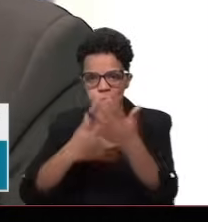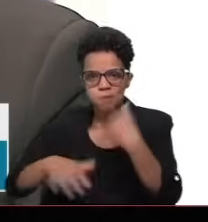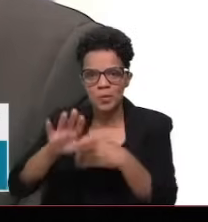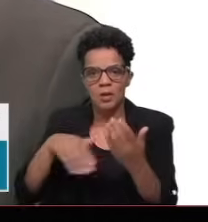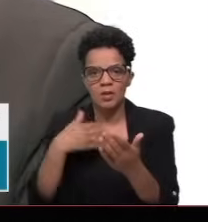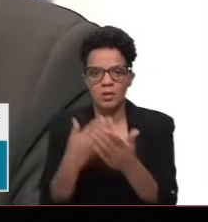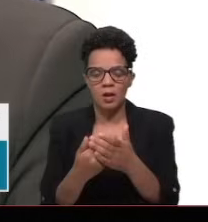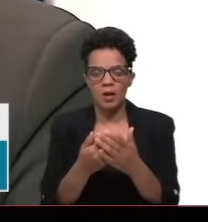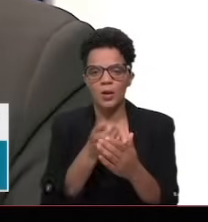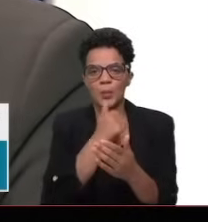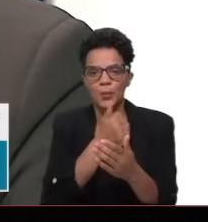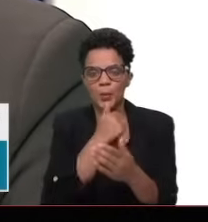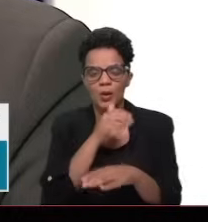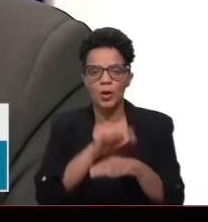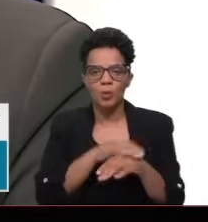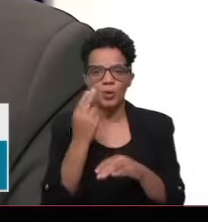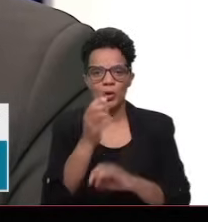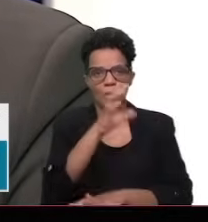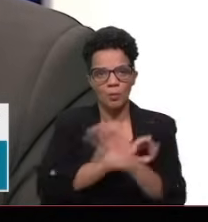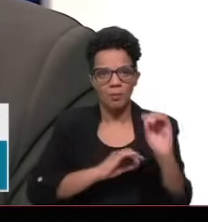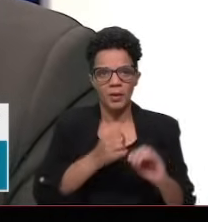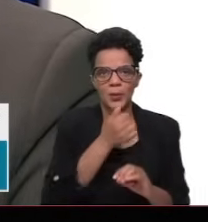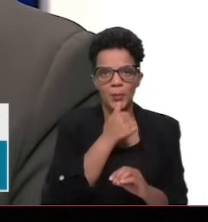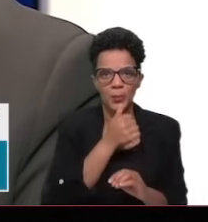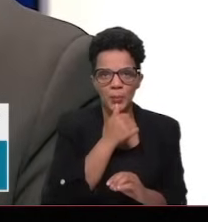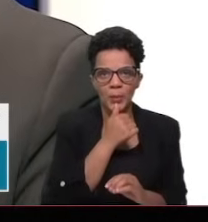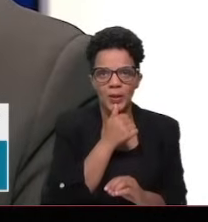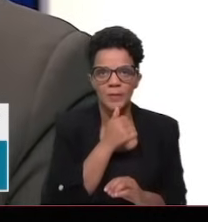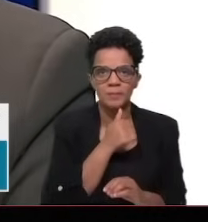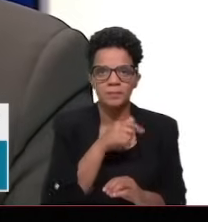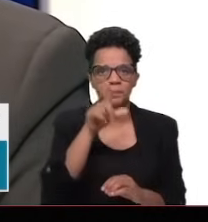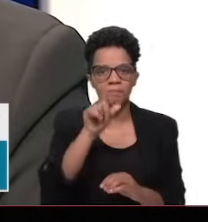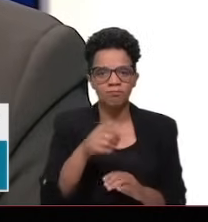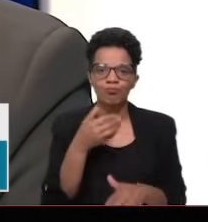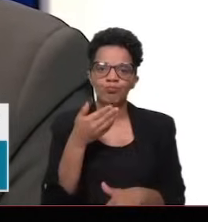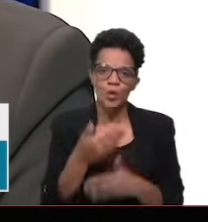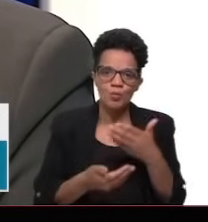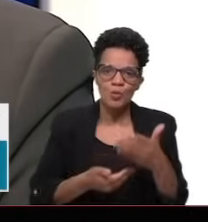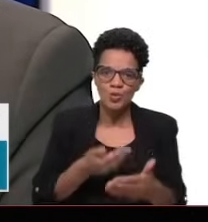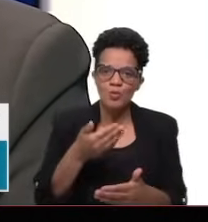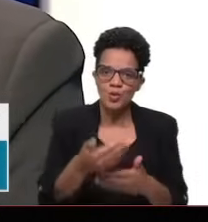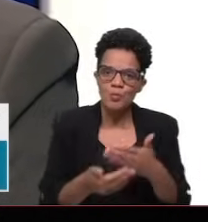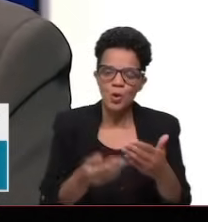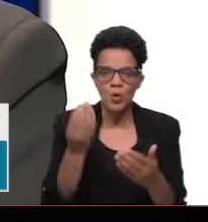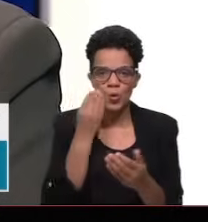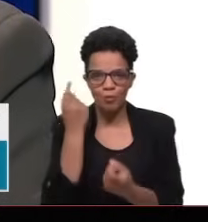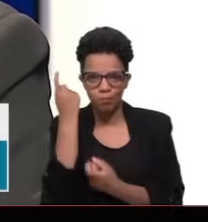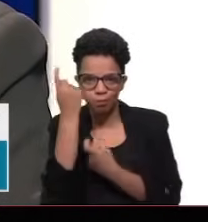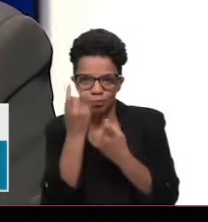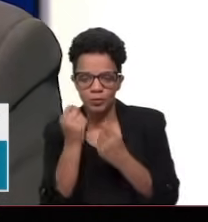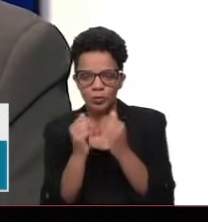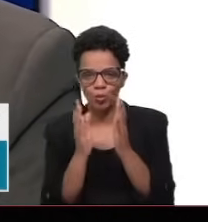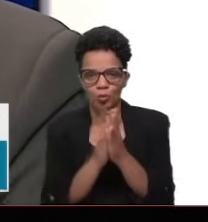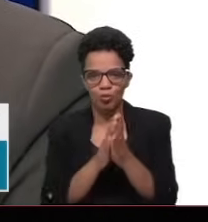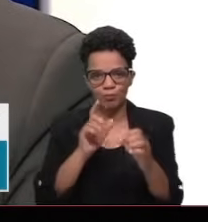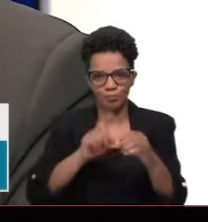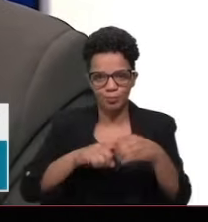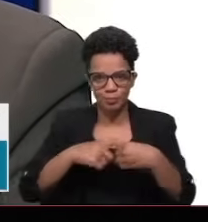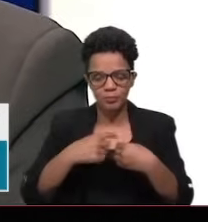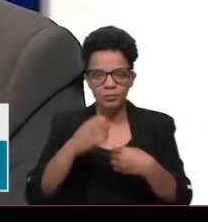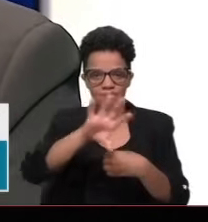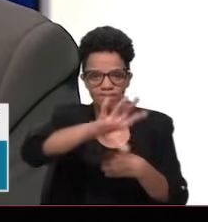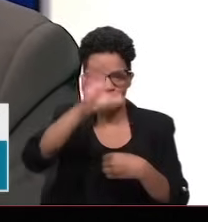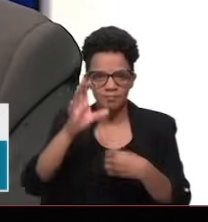decidir por toda a união europeia é óbvio que isto é uma e um um processo que tem que ser feito ponderado com todos os estados membros com o Parlamento